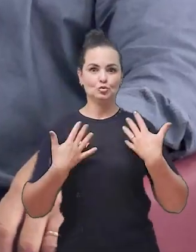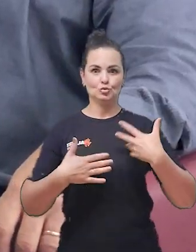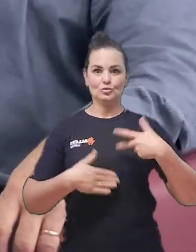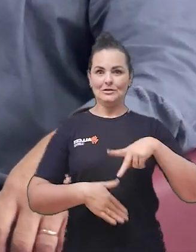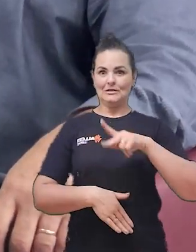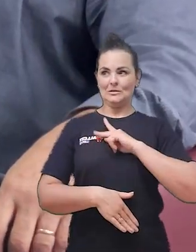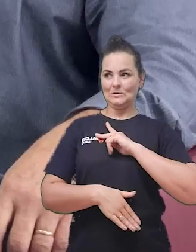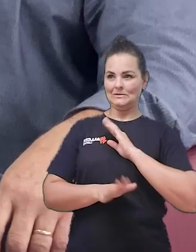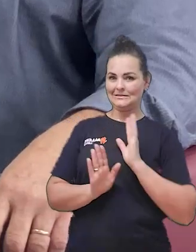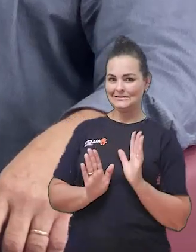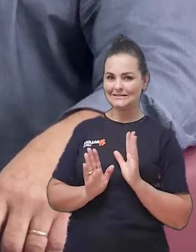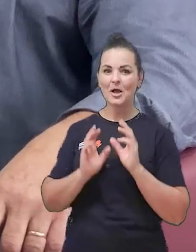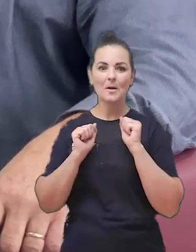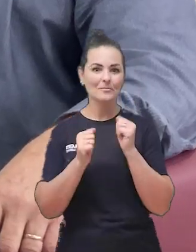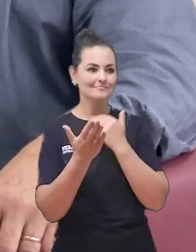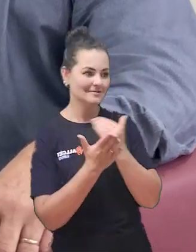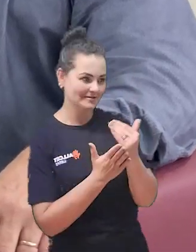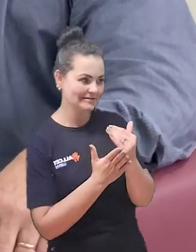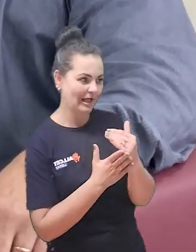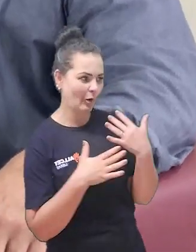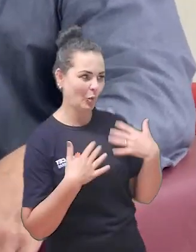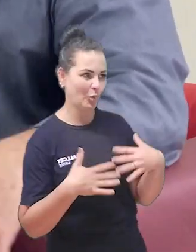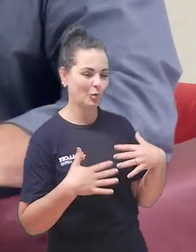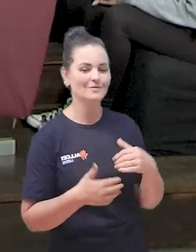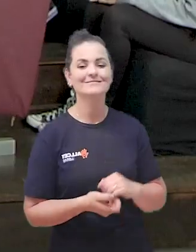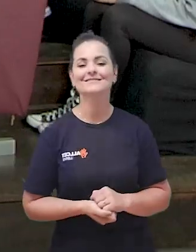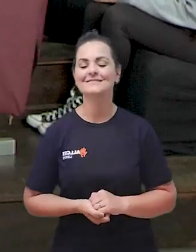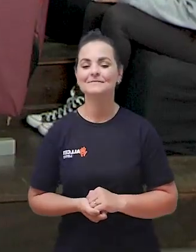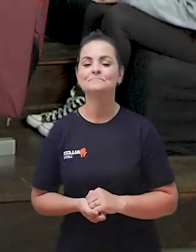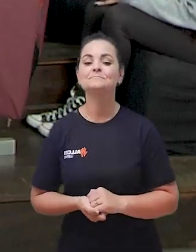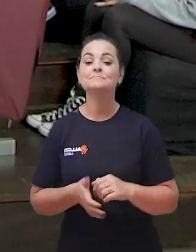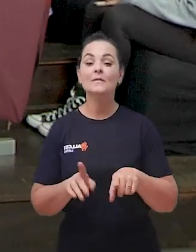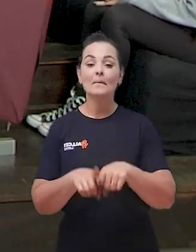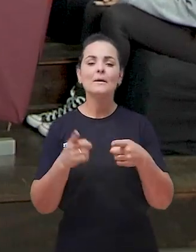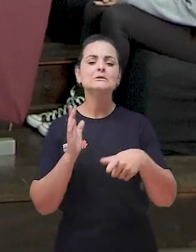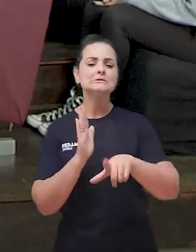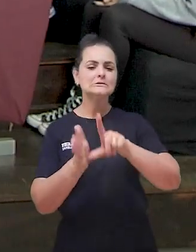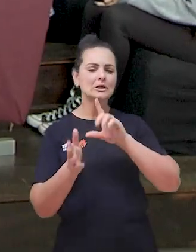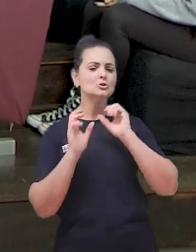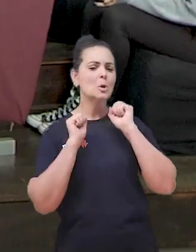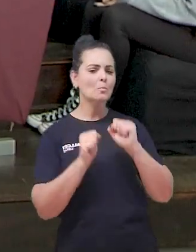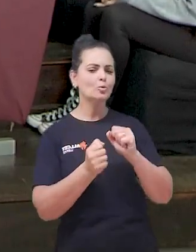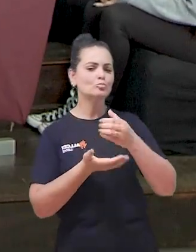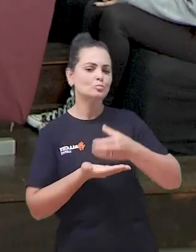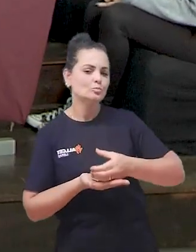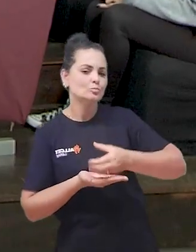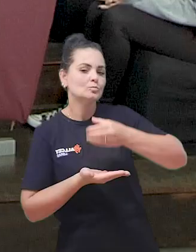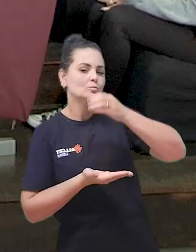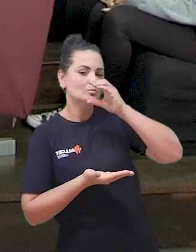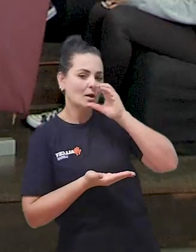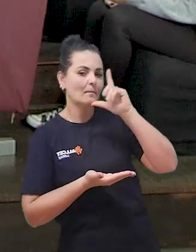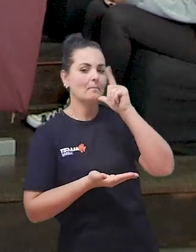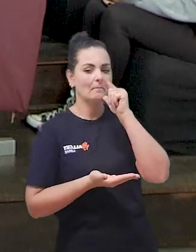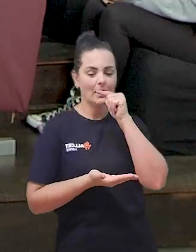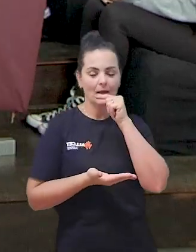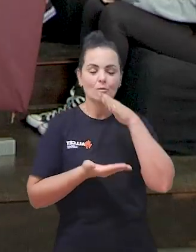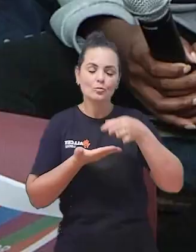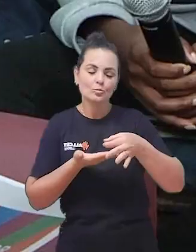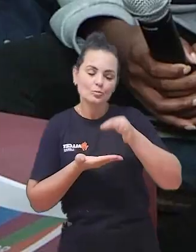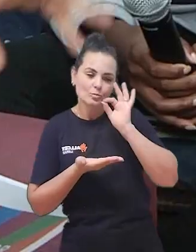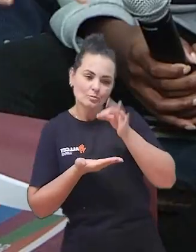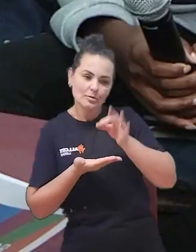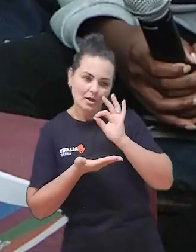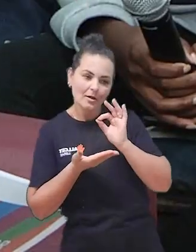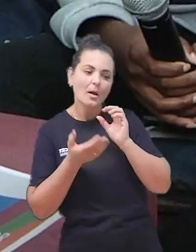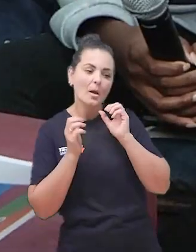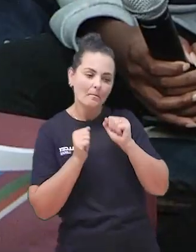nossa, Podemos começar? que paura! Mas antes, pode tomar uma água, um gole de café